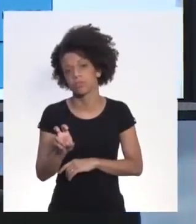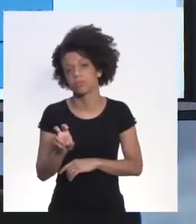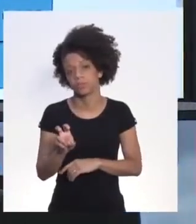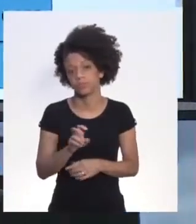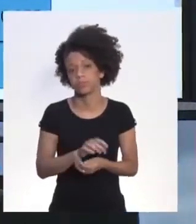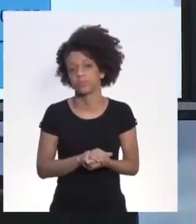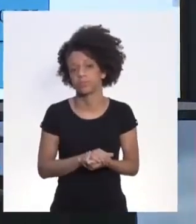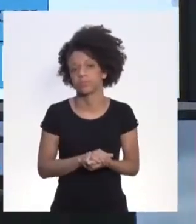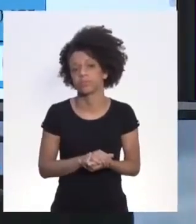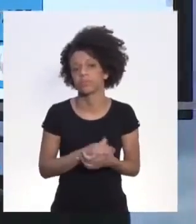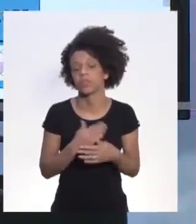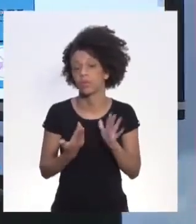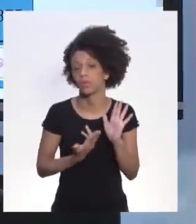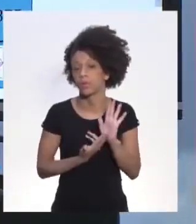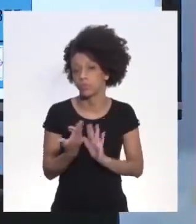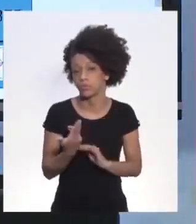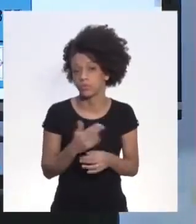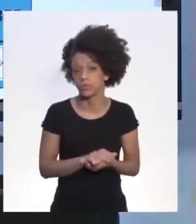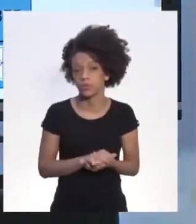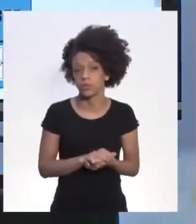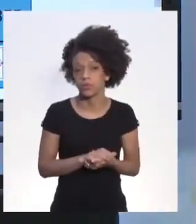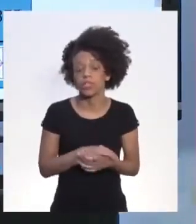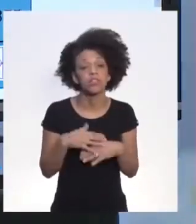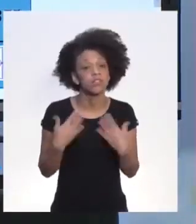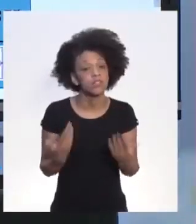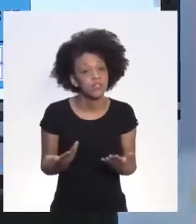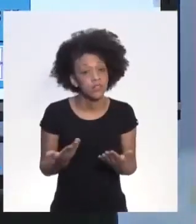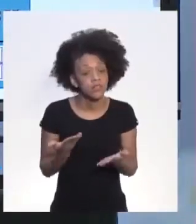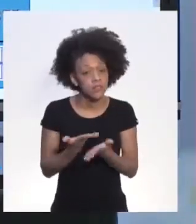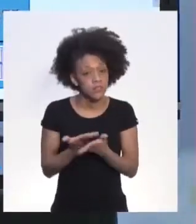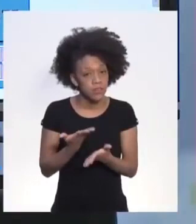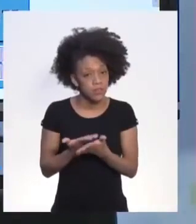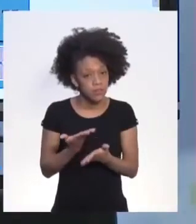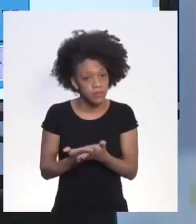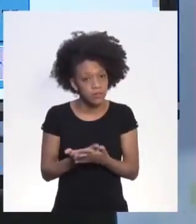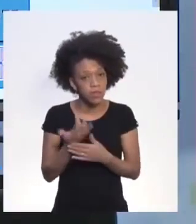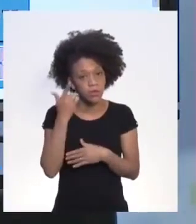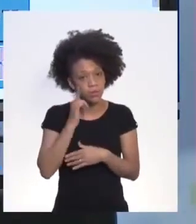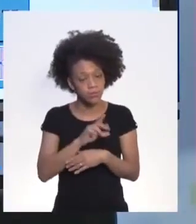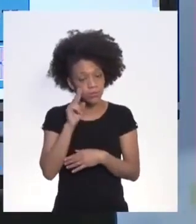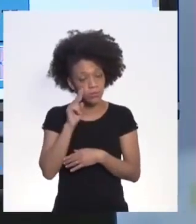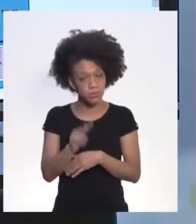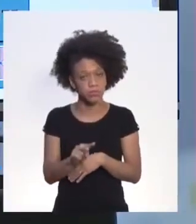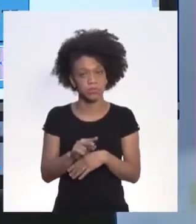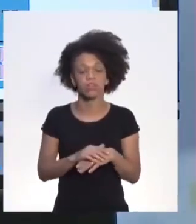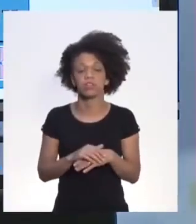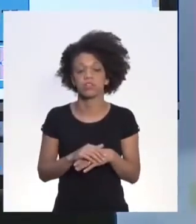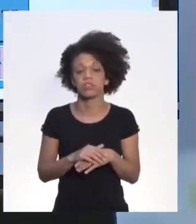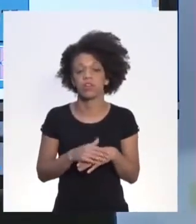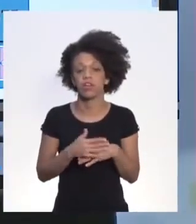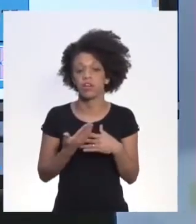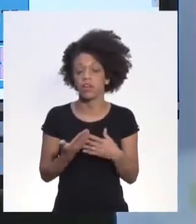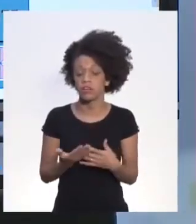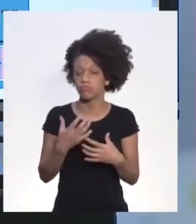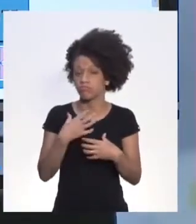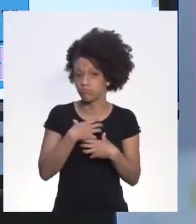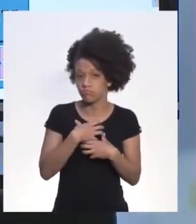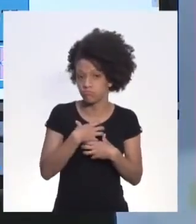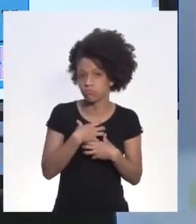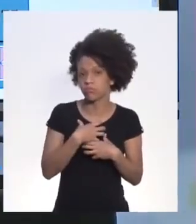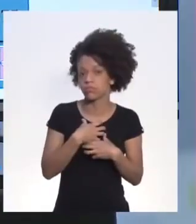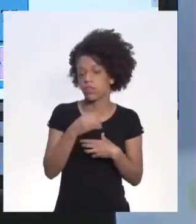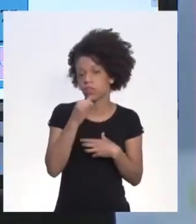0,375 aqui como representação. Então, nessa aula, né, nós conseguimos observar aí essa forma, esse modelo